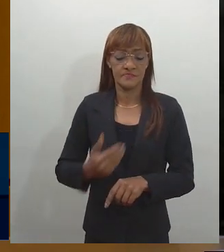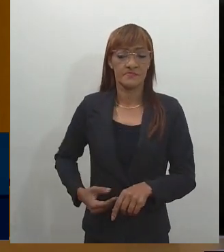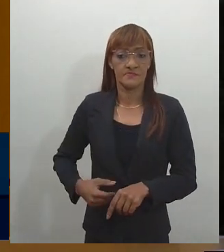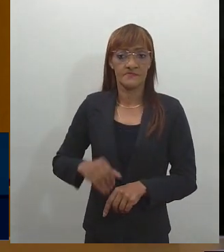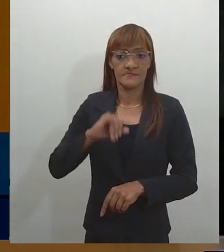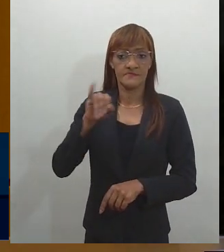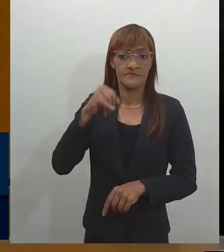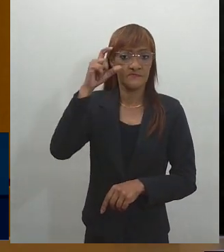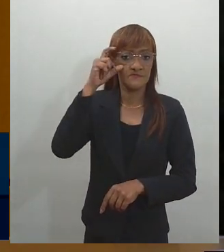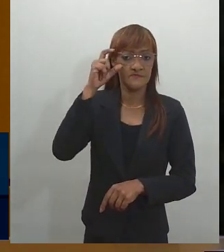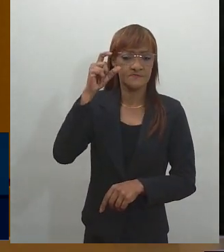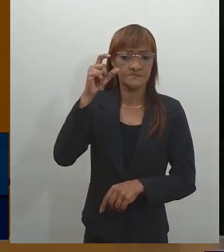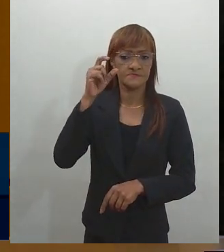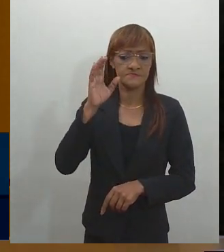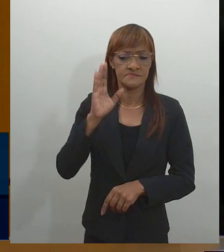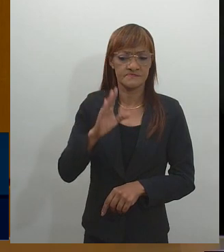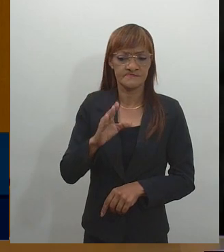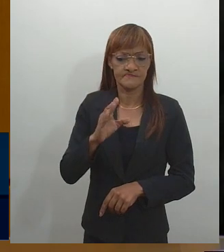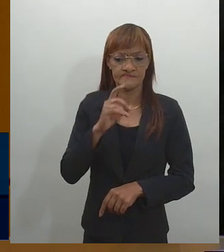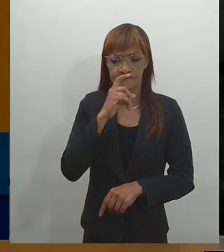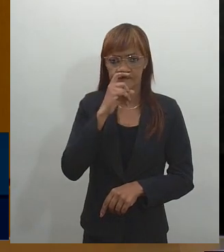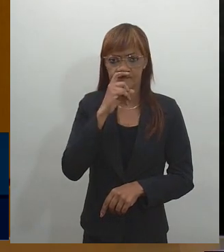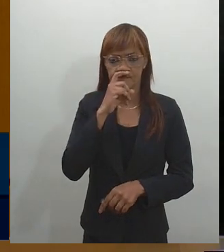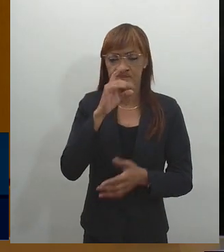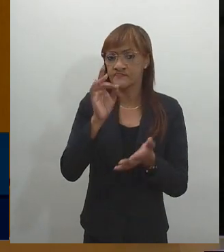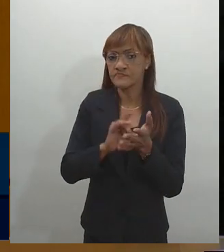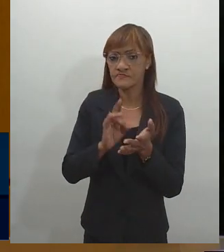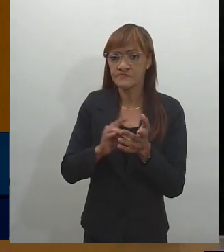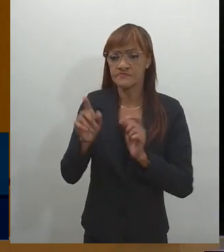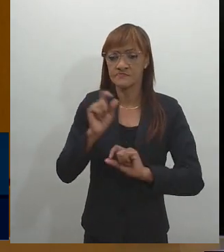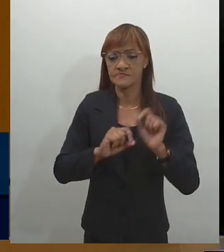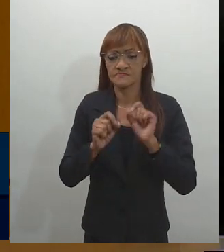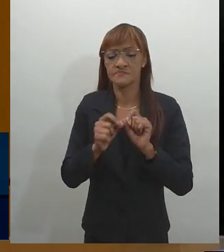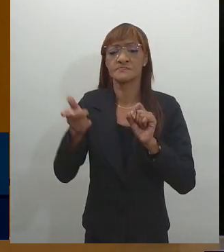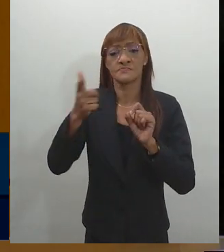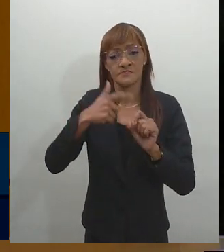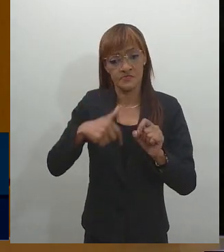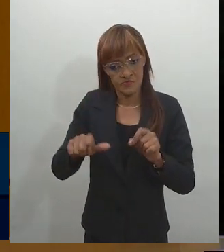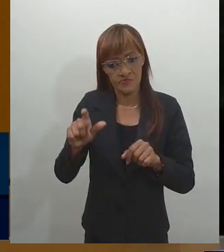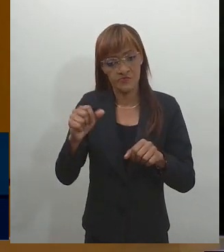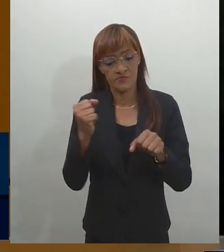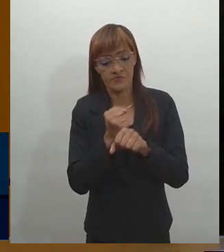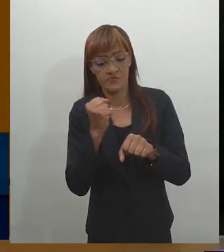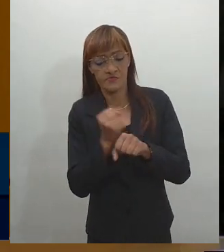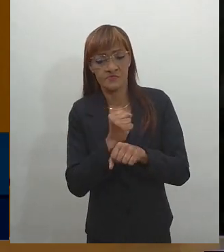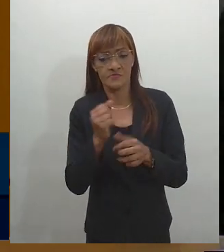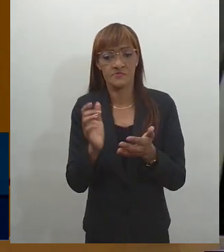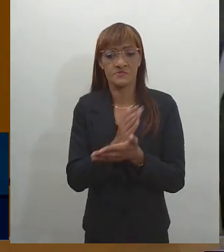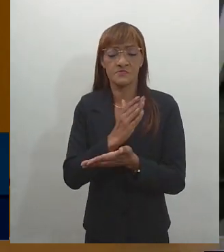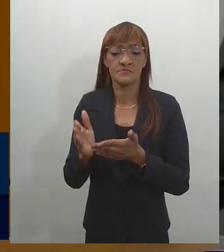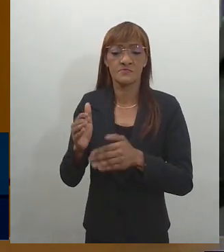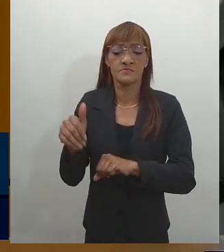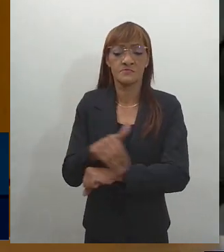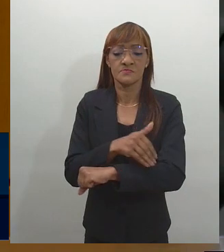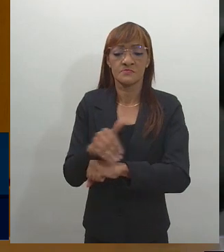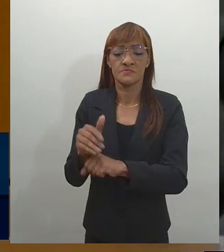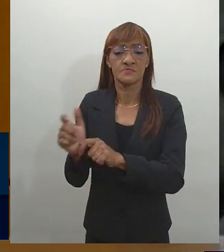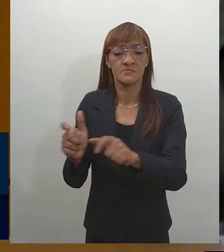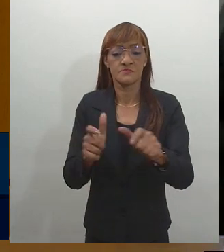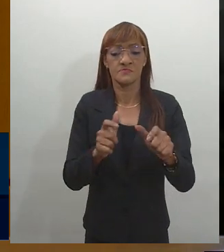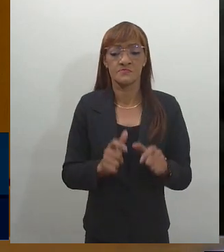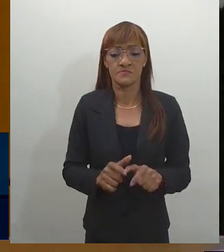precisa, na verdade, ser praticamente reconstruída em alguns trechos, e nós recebemos muitas reclamações através das nossas